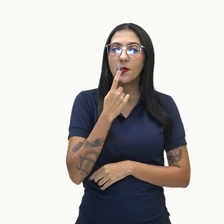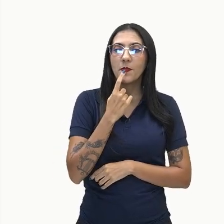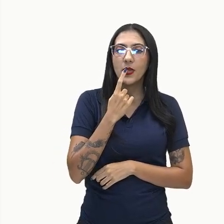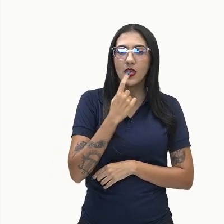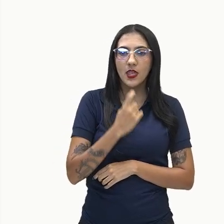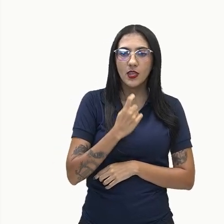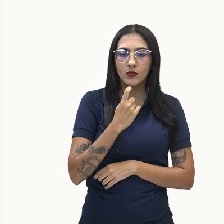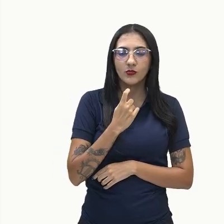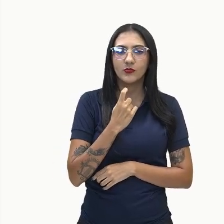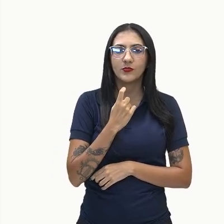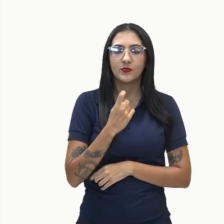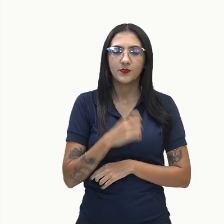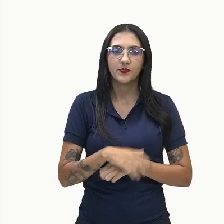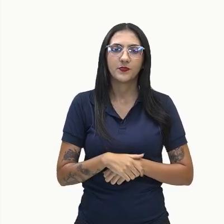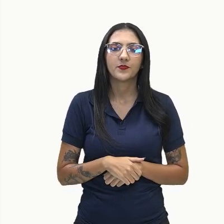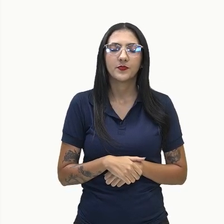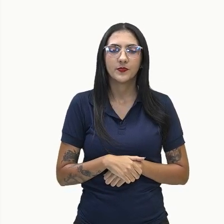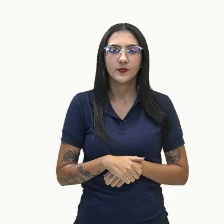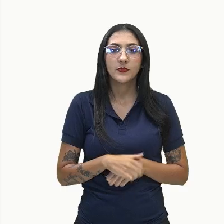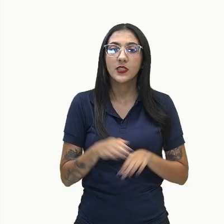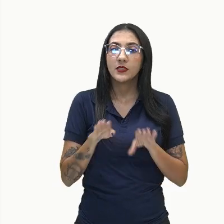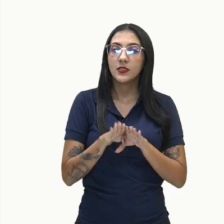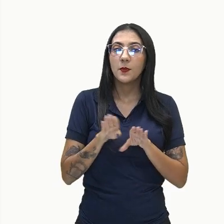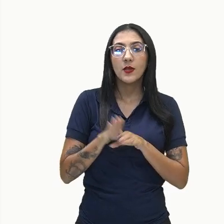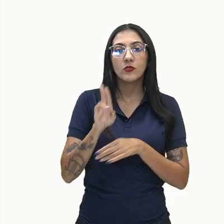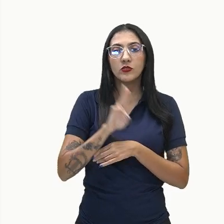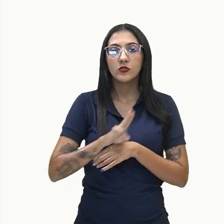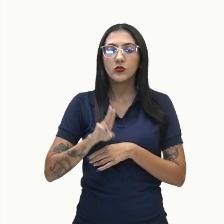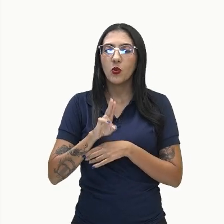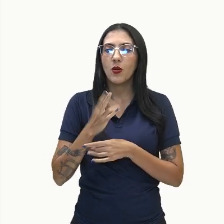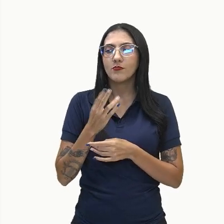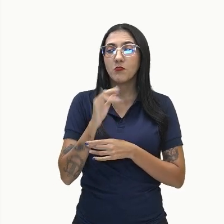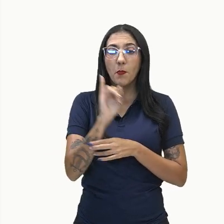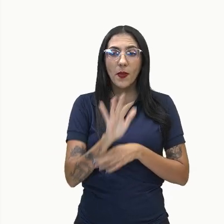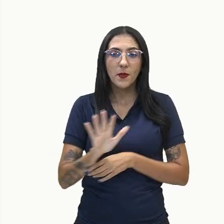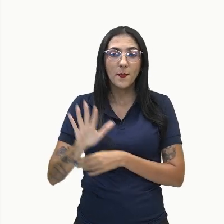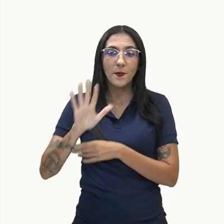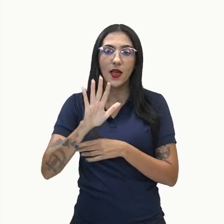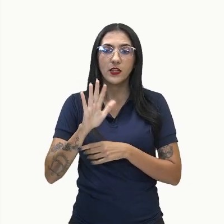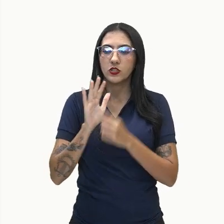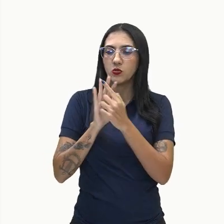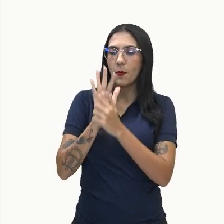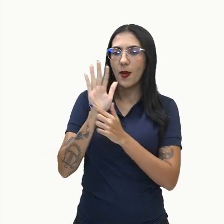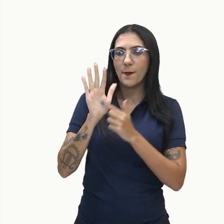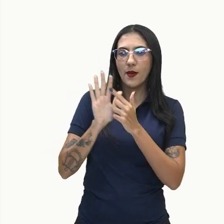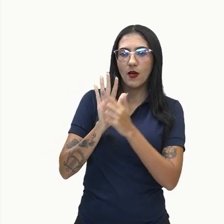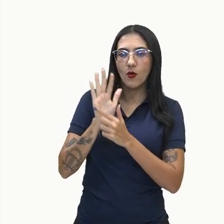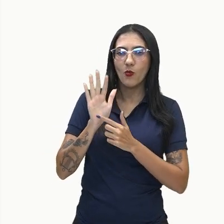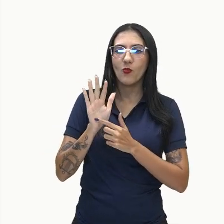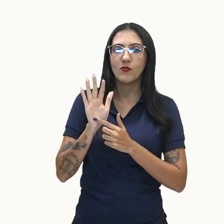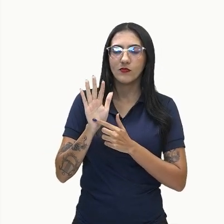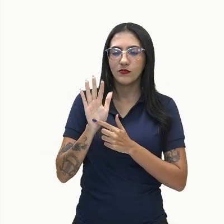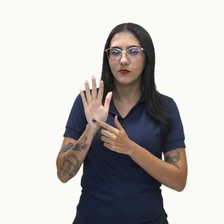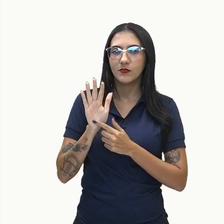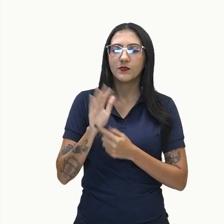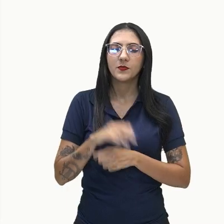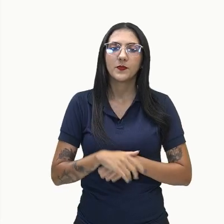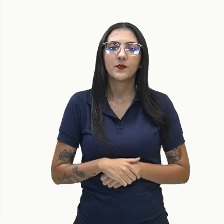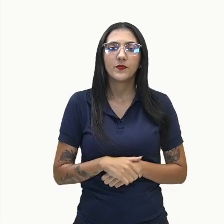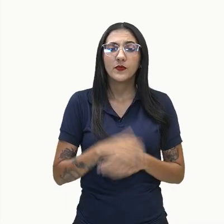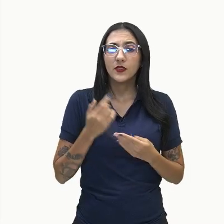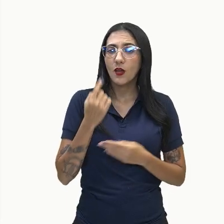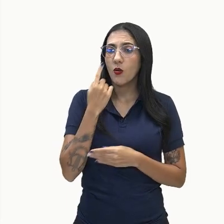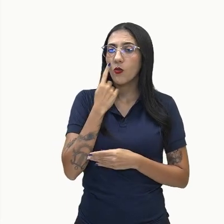também utilizei a imagem da mão estendida, espalmada, certo? E tudo